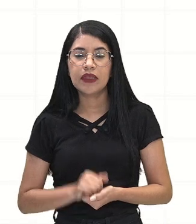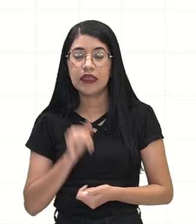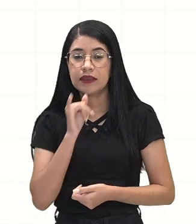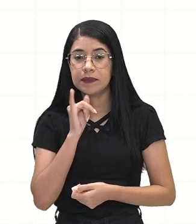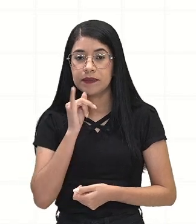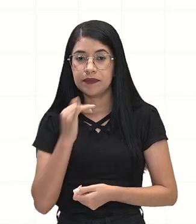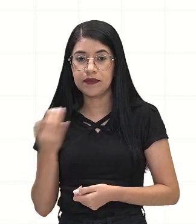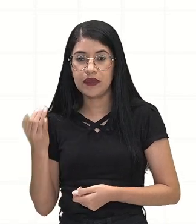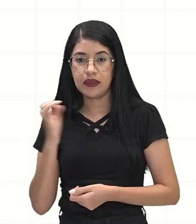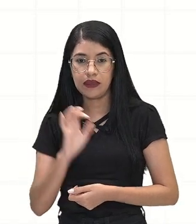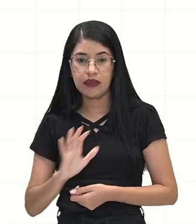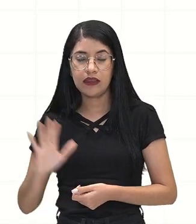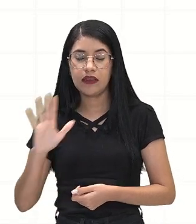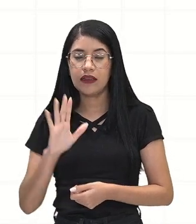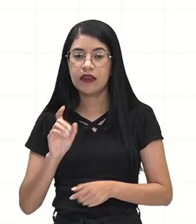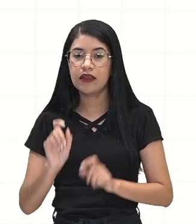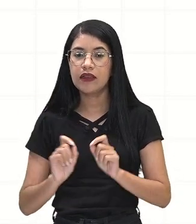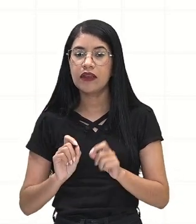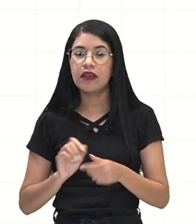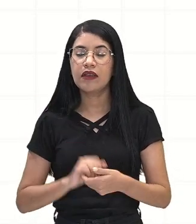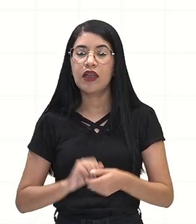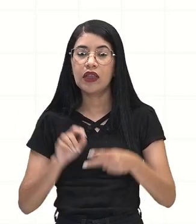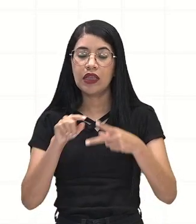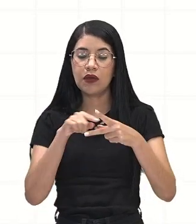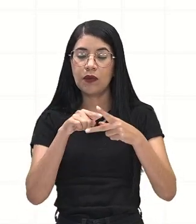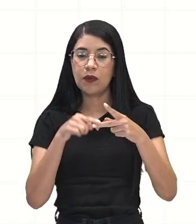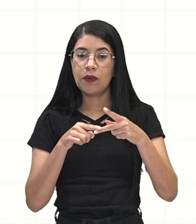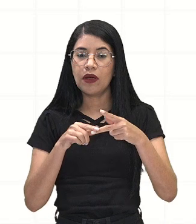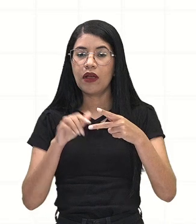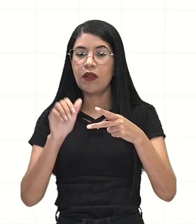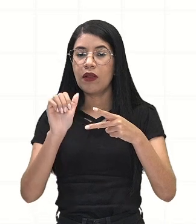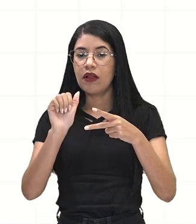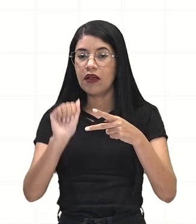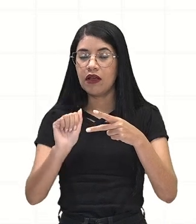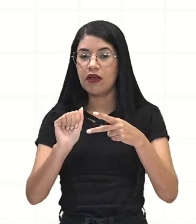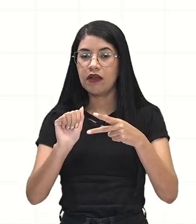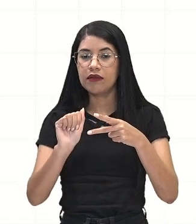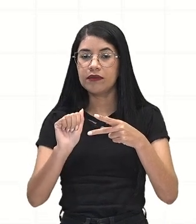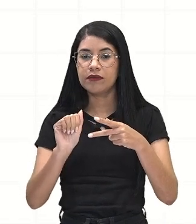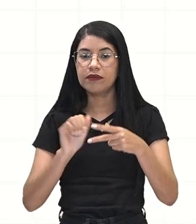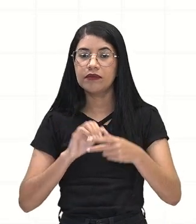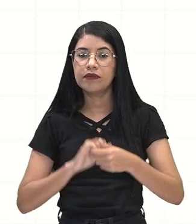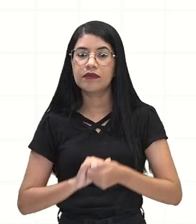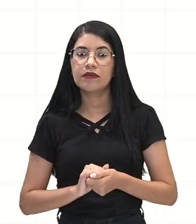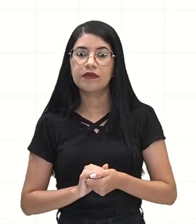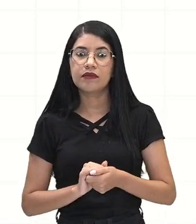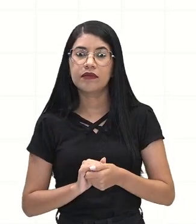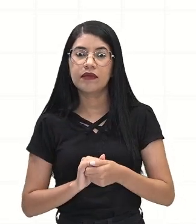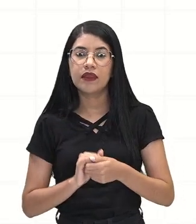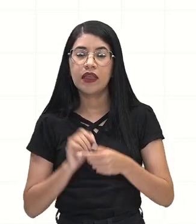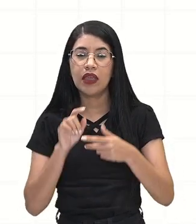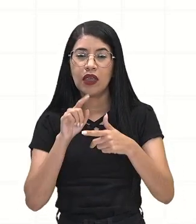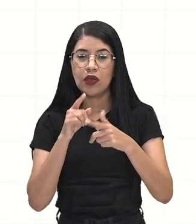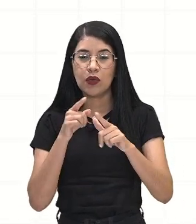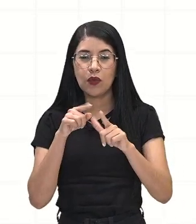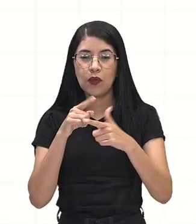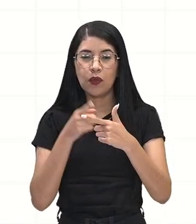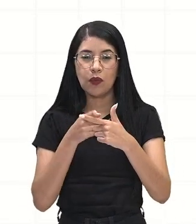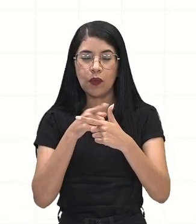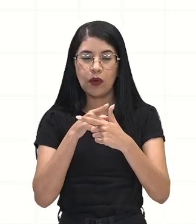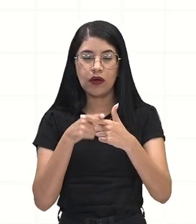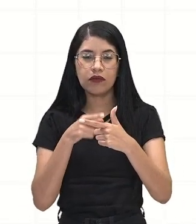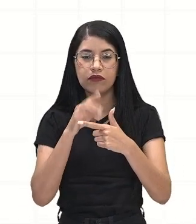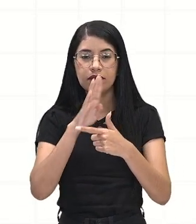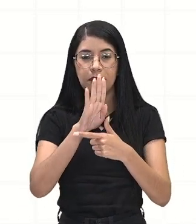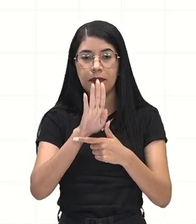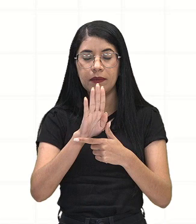aqui, certo? Que eu vou chamar de A. Esse ângulo, que eu vou até botar as cores aqui, que eu vou chamar de B.